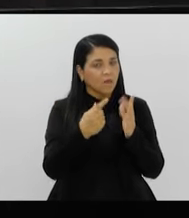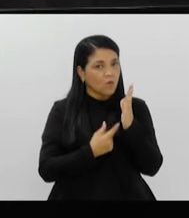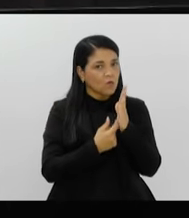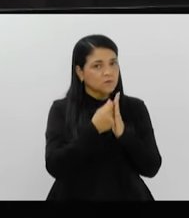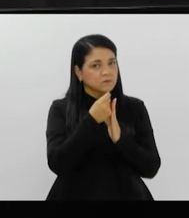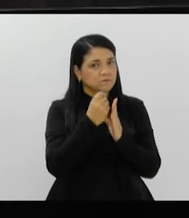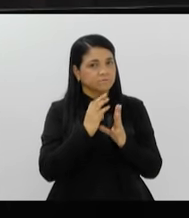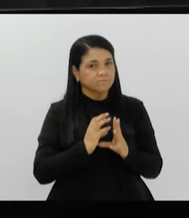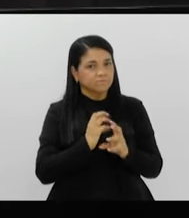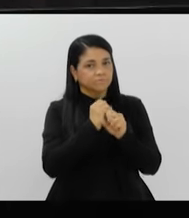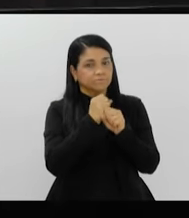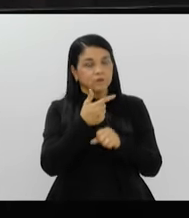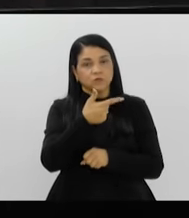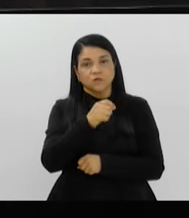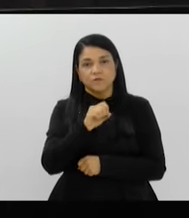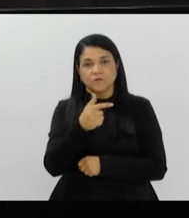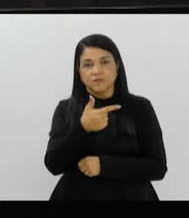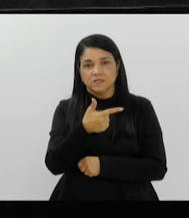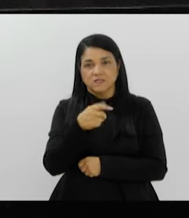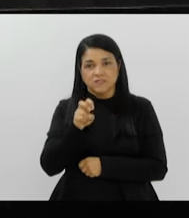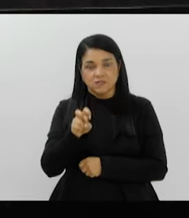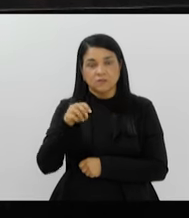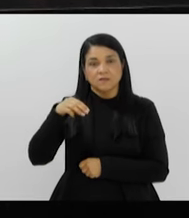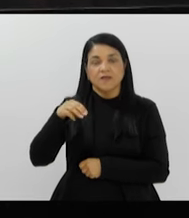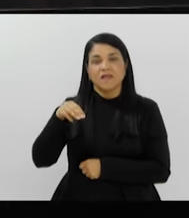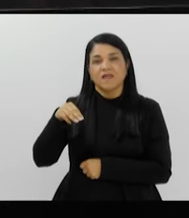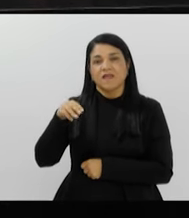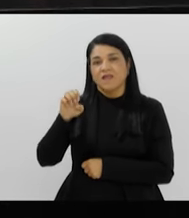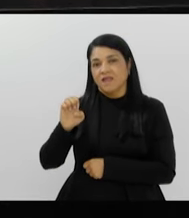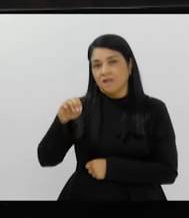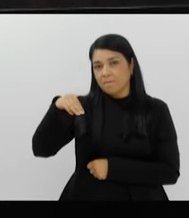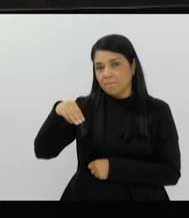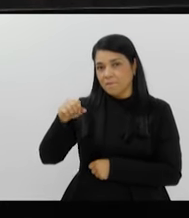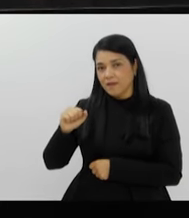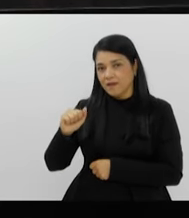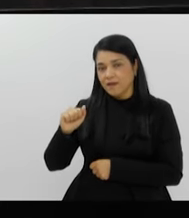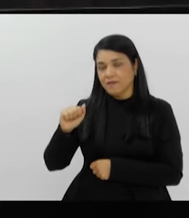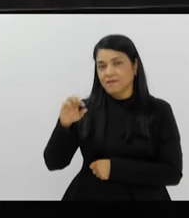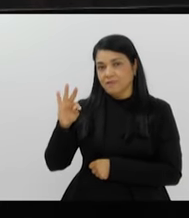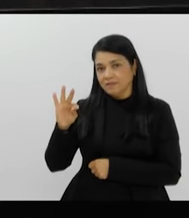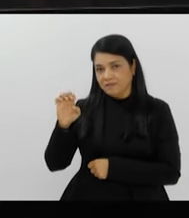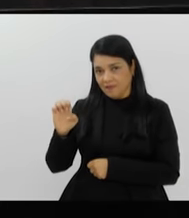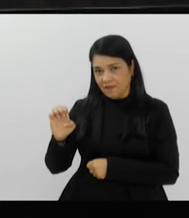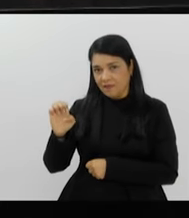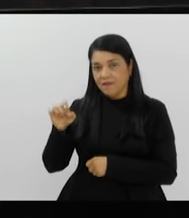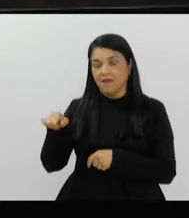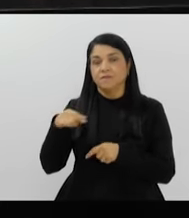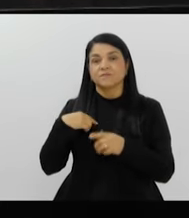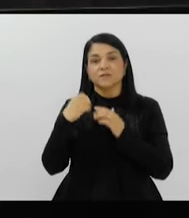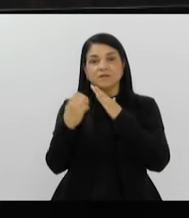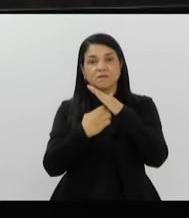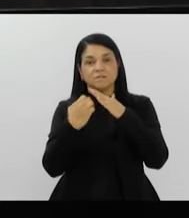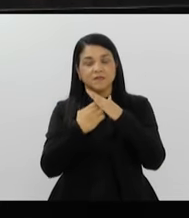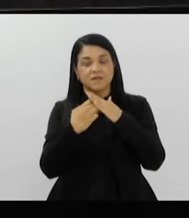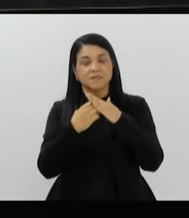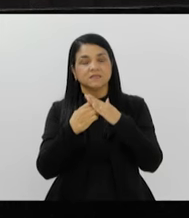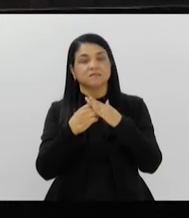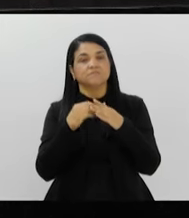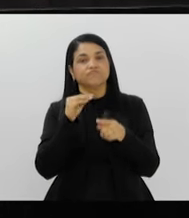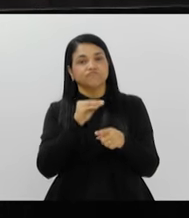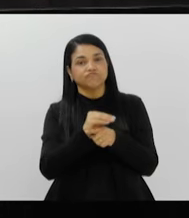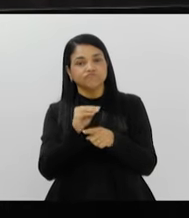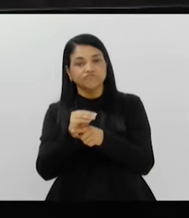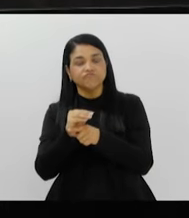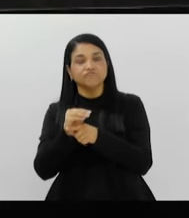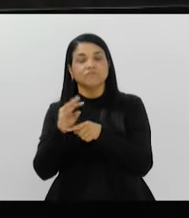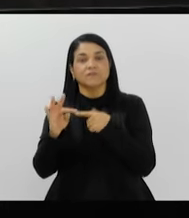de 2025 da Emater Rio de Janeiro, nossa empresa de assistência técnica e extensão